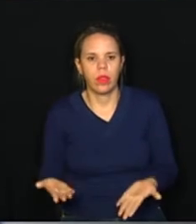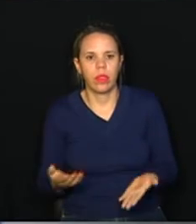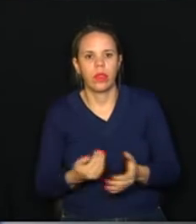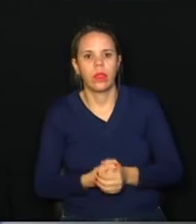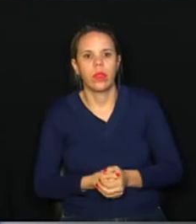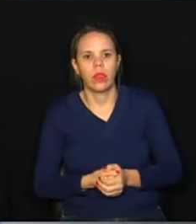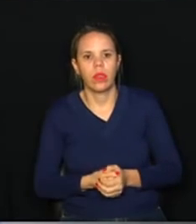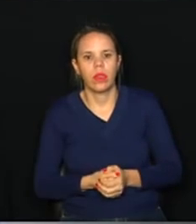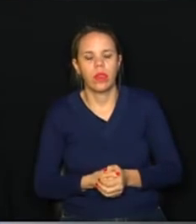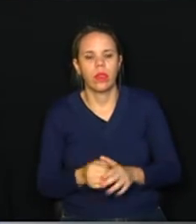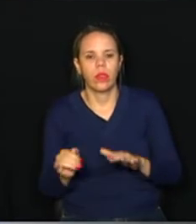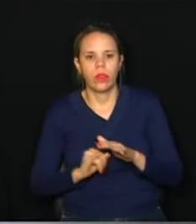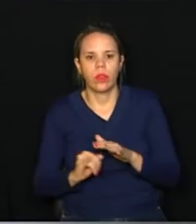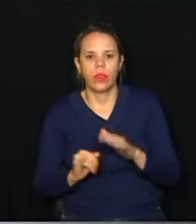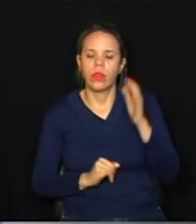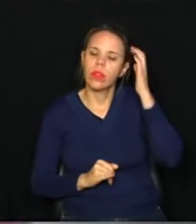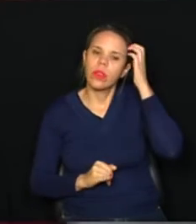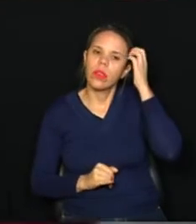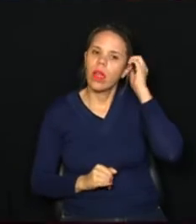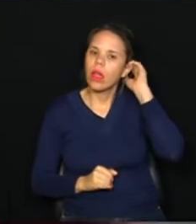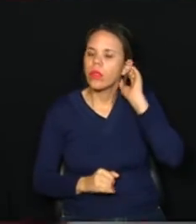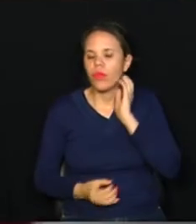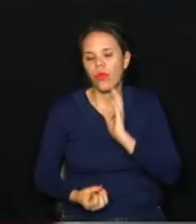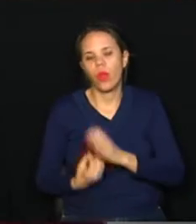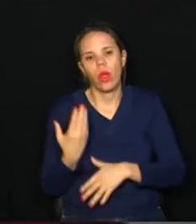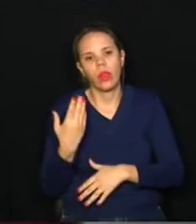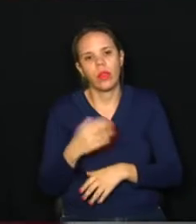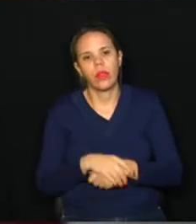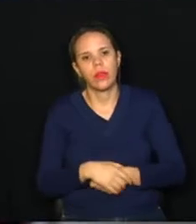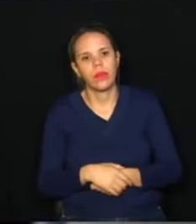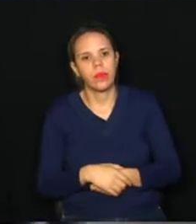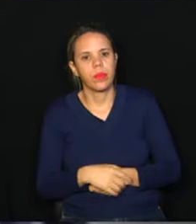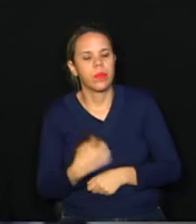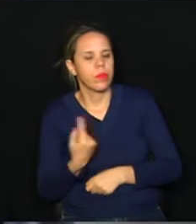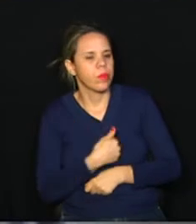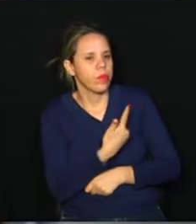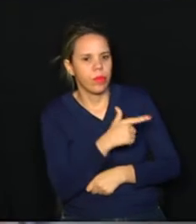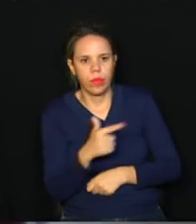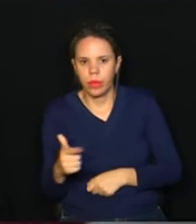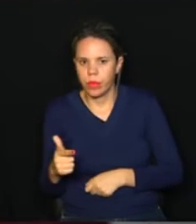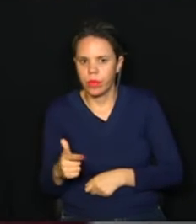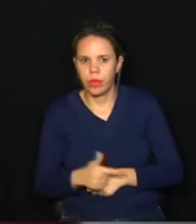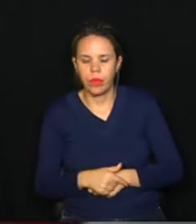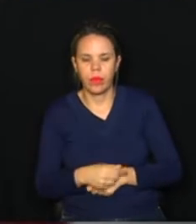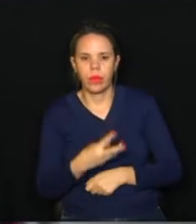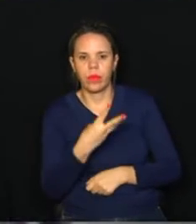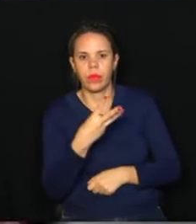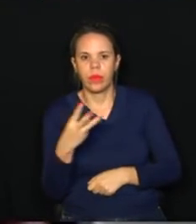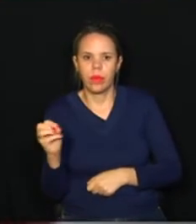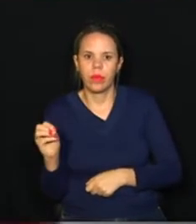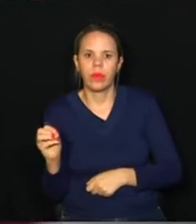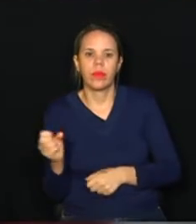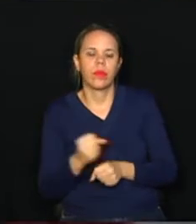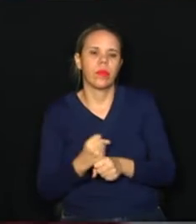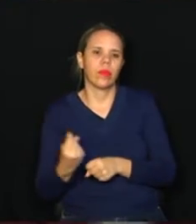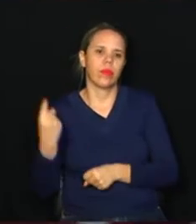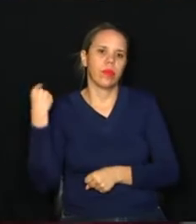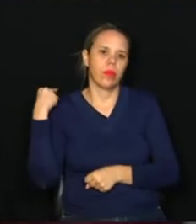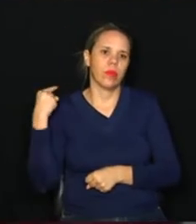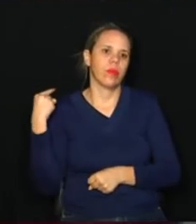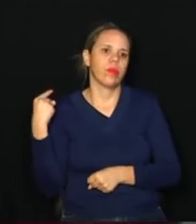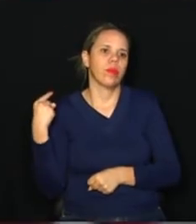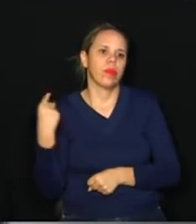essas instituições fossem criadas. Estadistas que nós não temos há pelo menos 30 anos nos